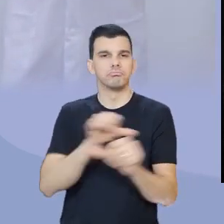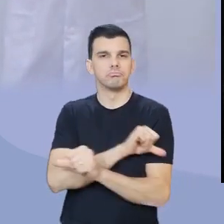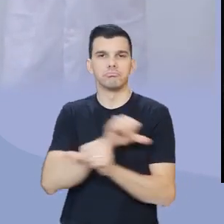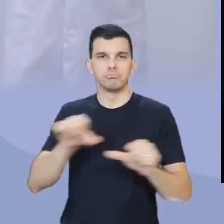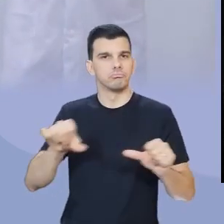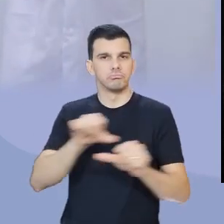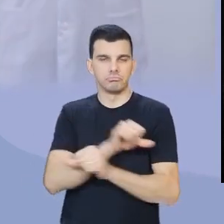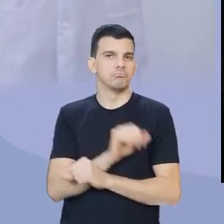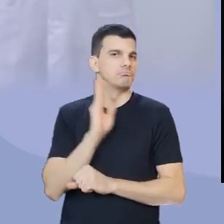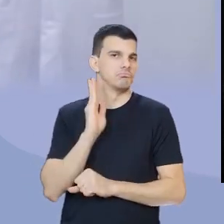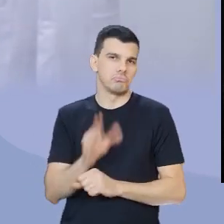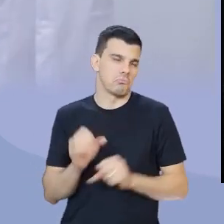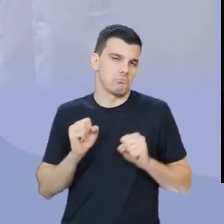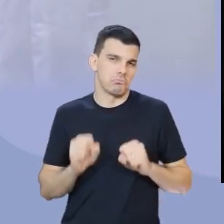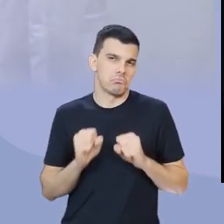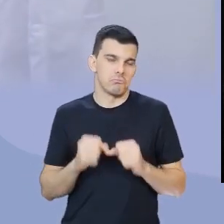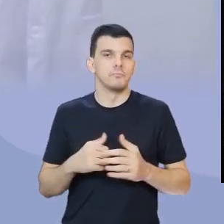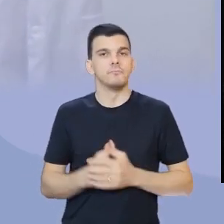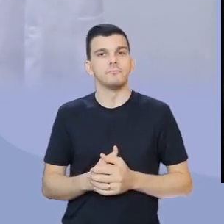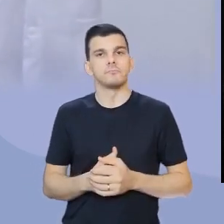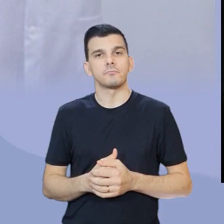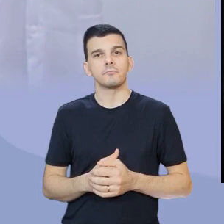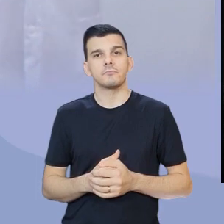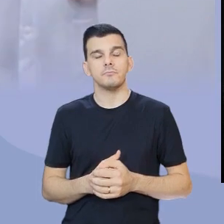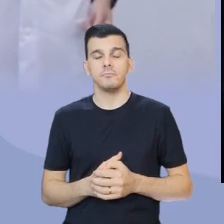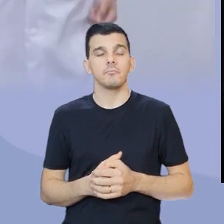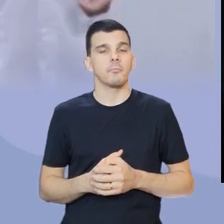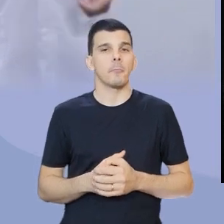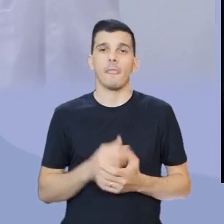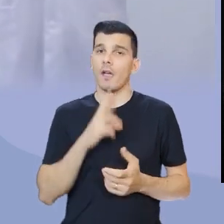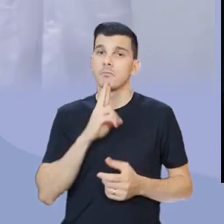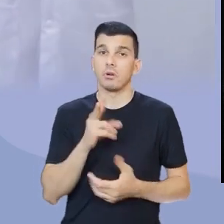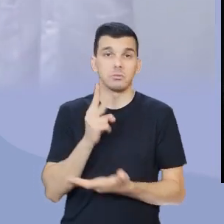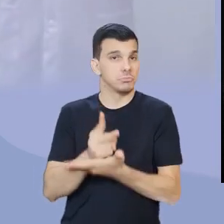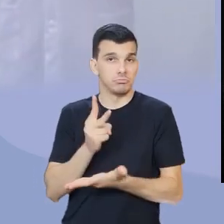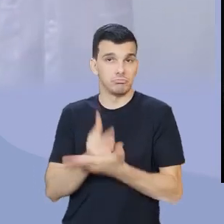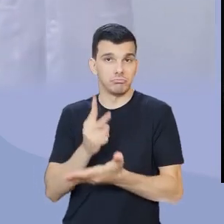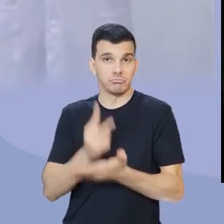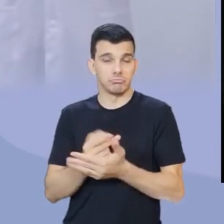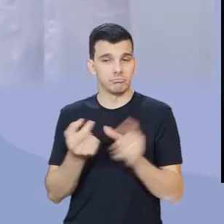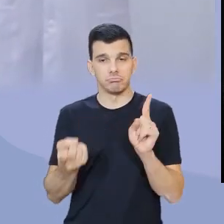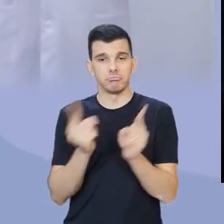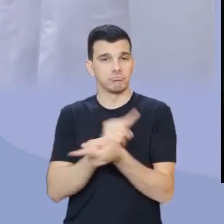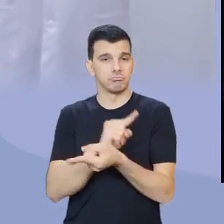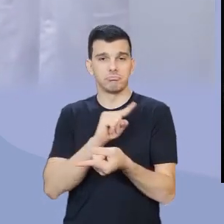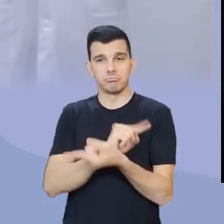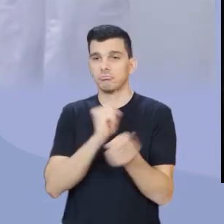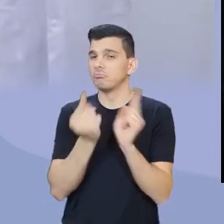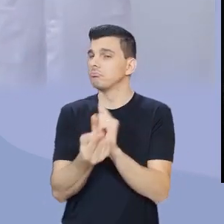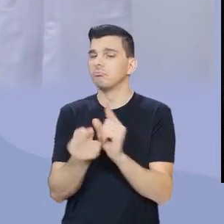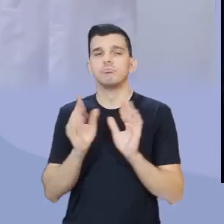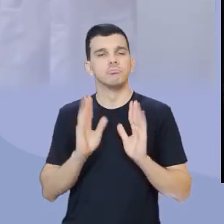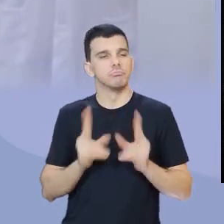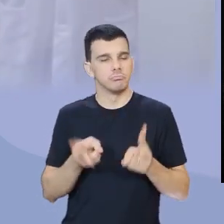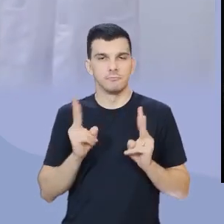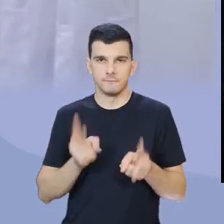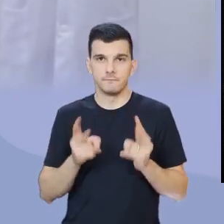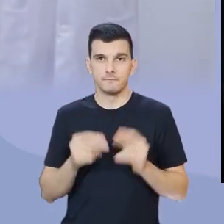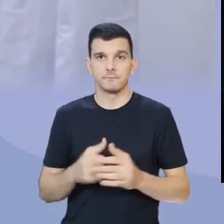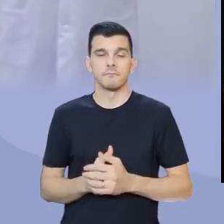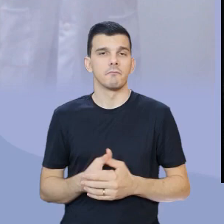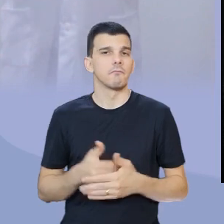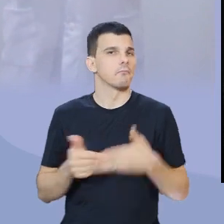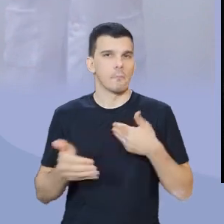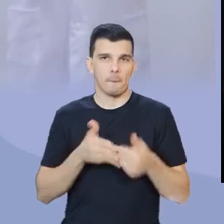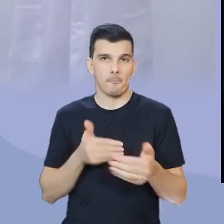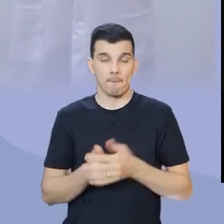melhor. Beleza? 150 vezes 2, 300. Dividido por 3, 100. 150 dividido por 3, 50 vezes 2, 100. Tanto